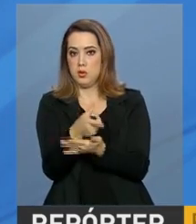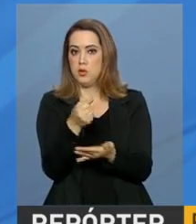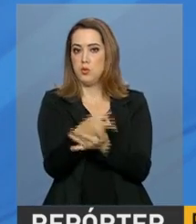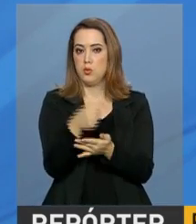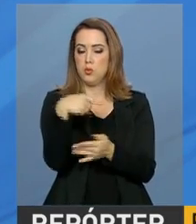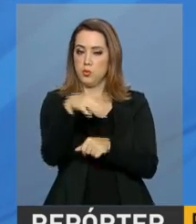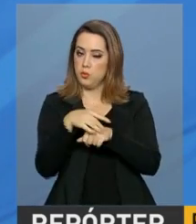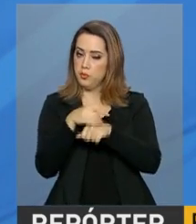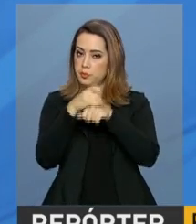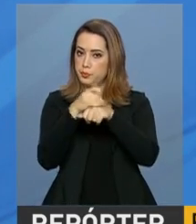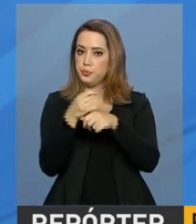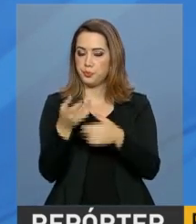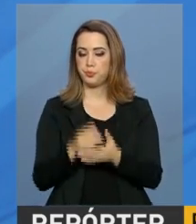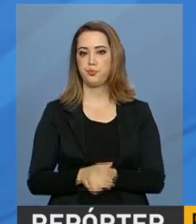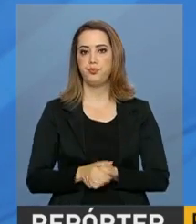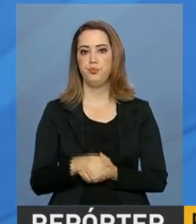recebendo,